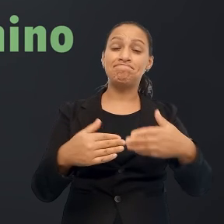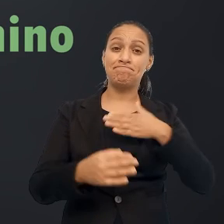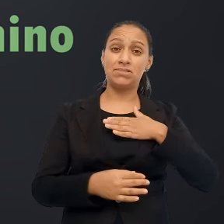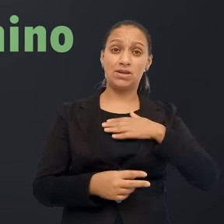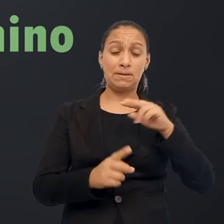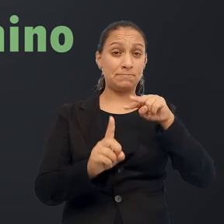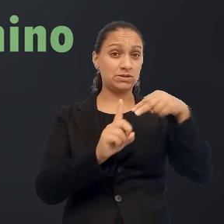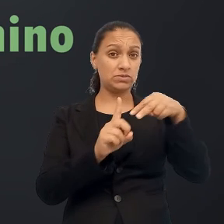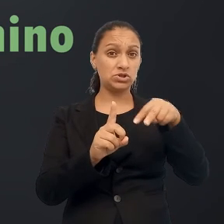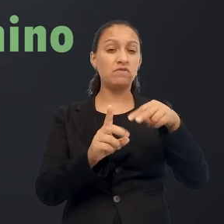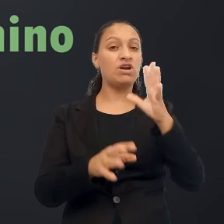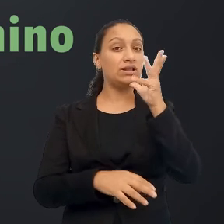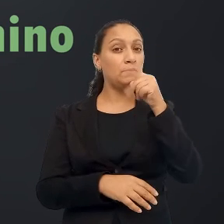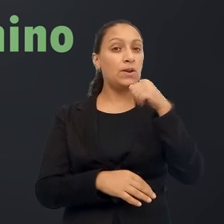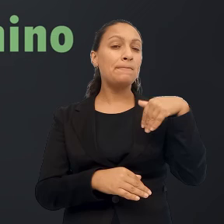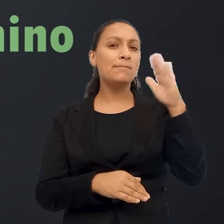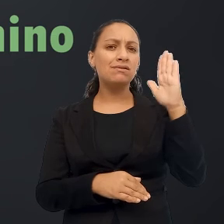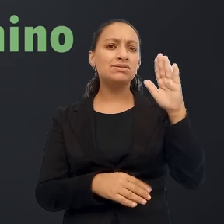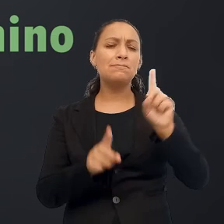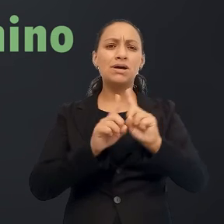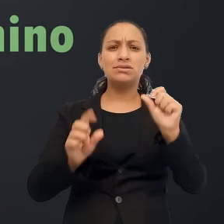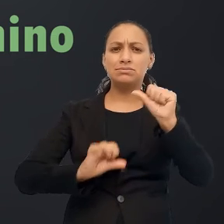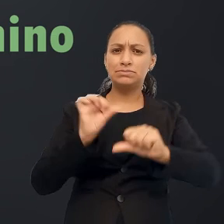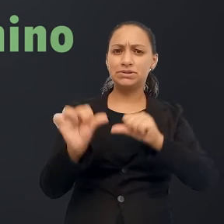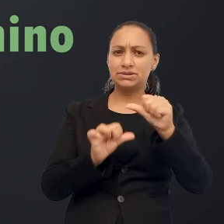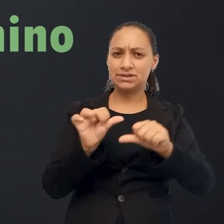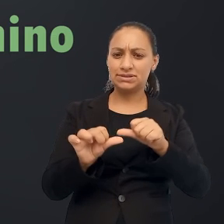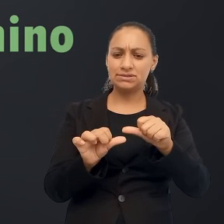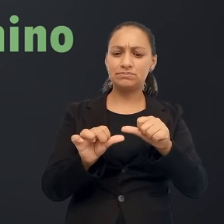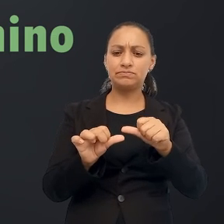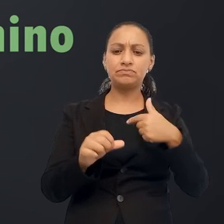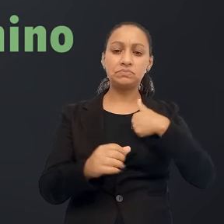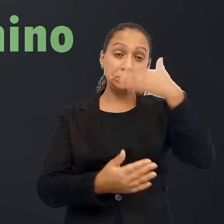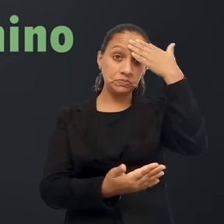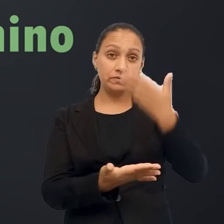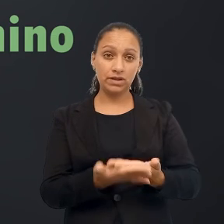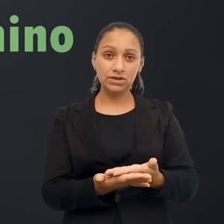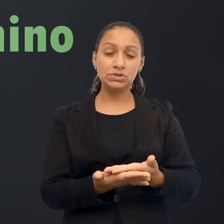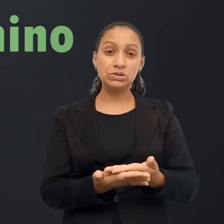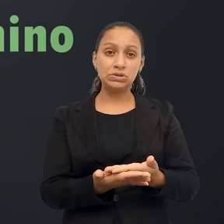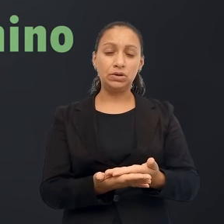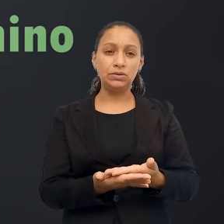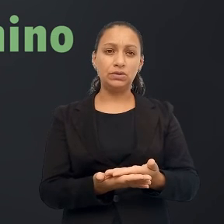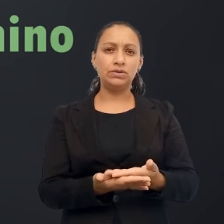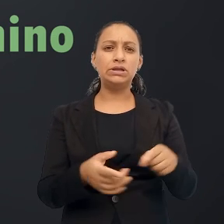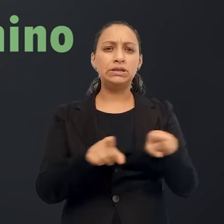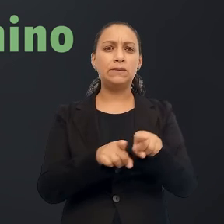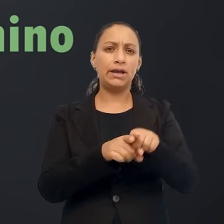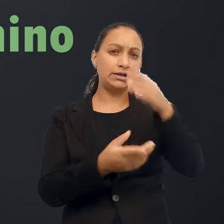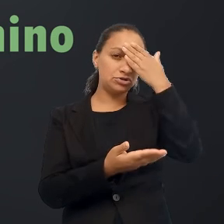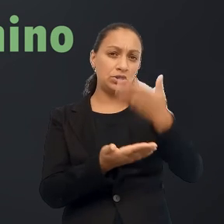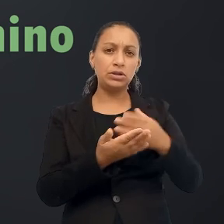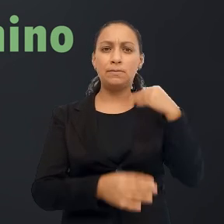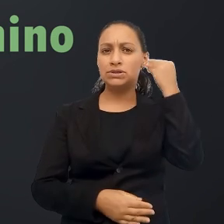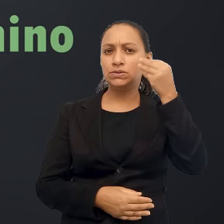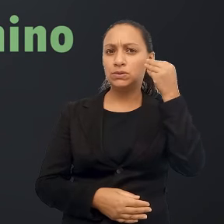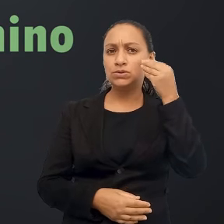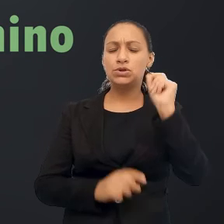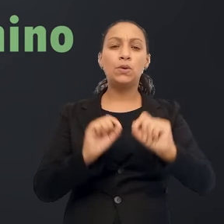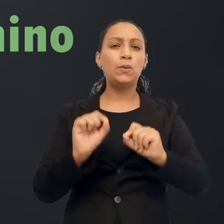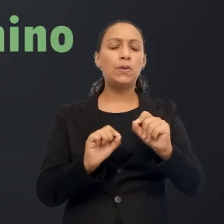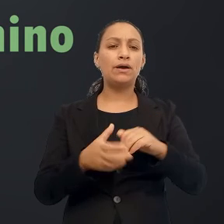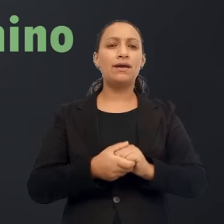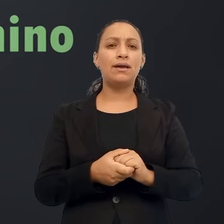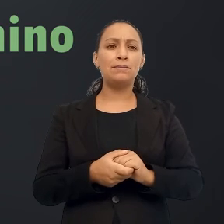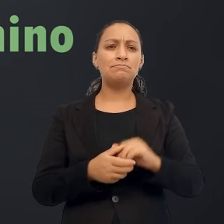vai levar muito tempo. Mas as mudanças que eu acredito, e aí acredito muito na psicologia, é de que mudanças